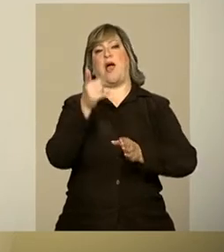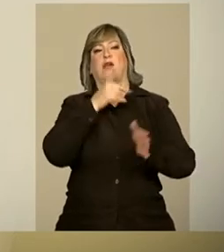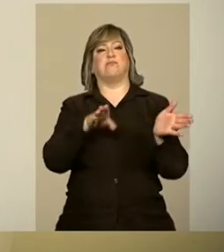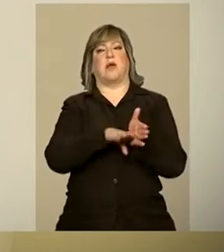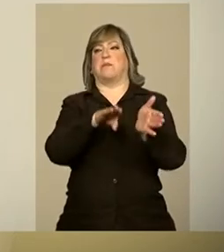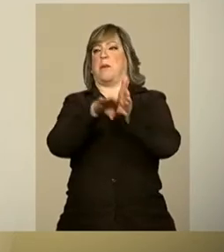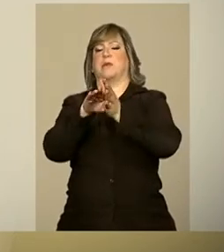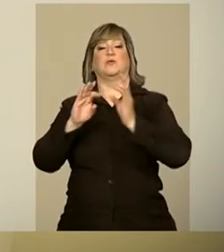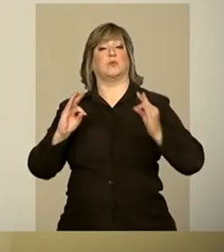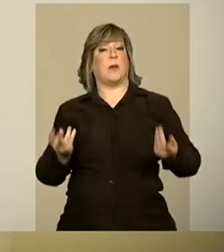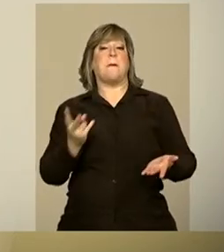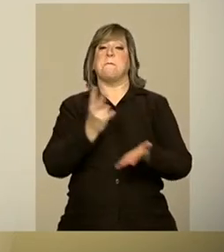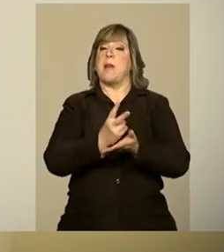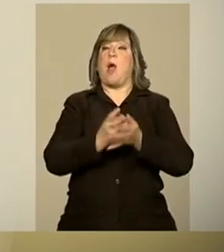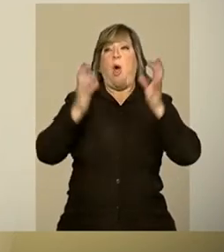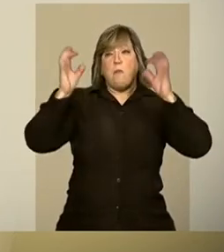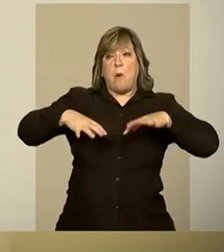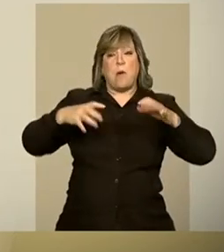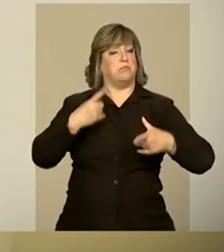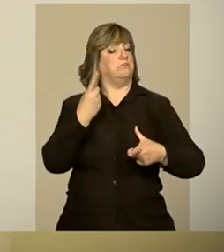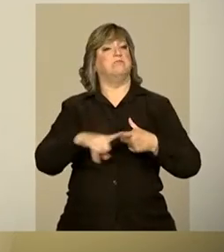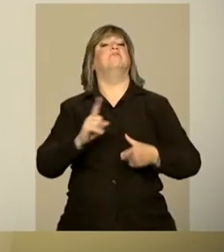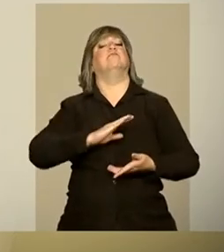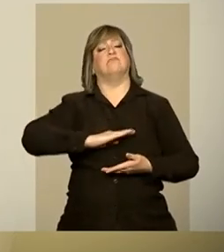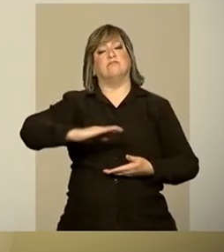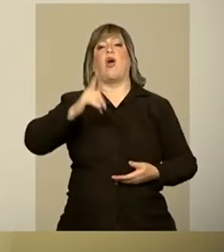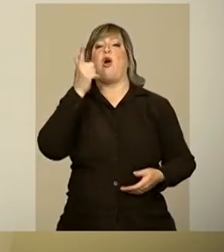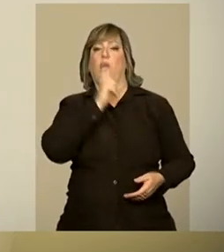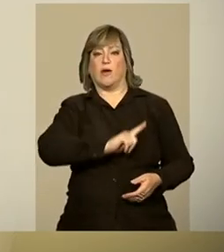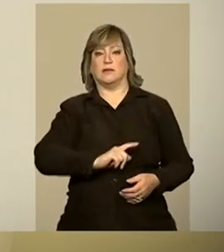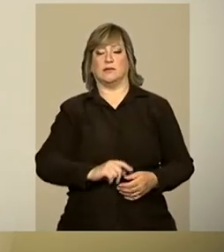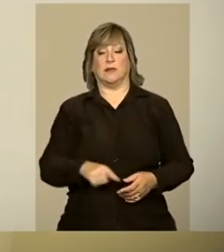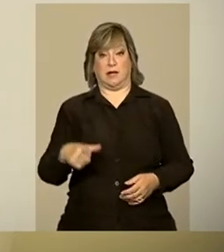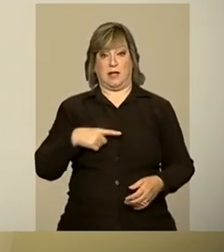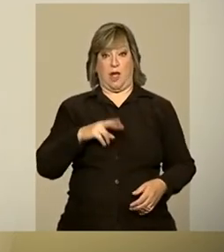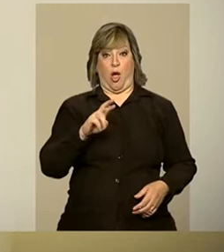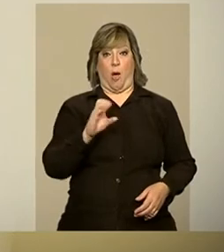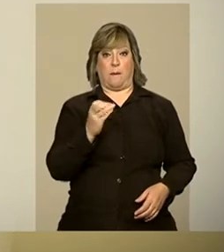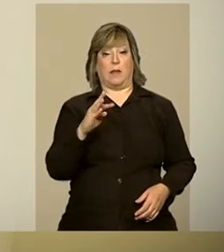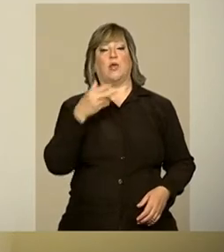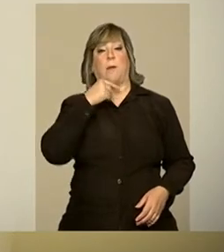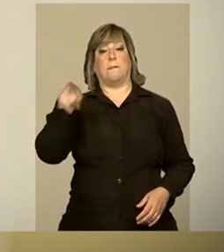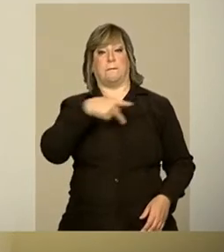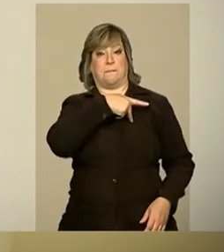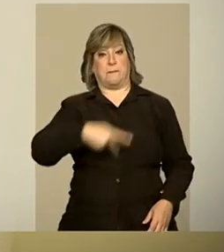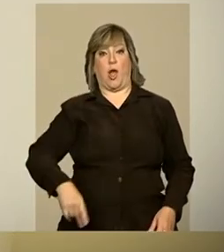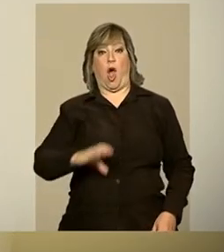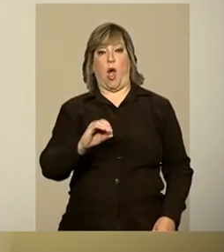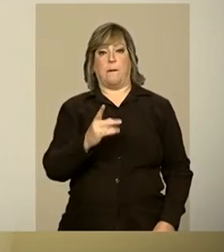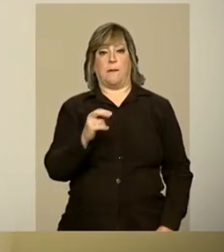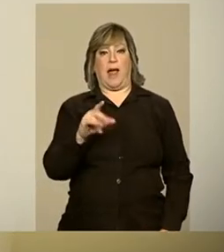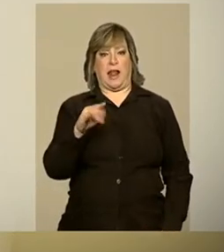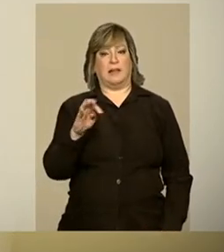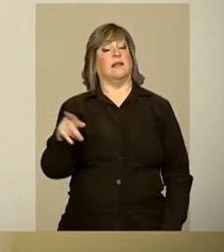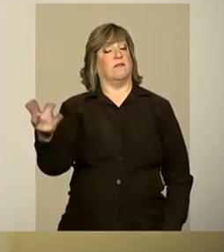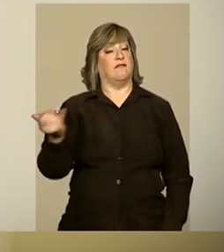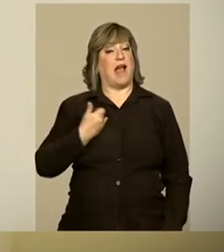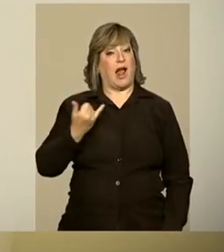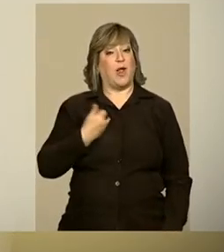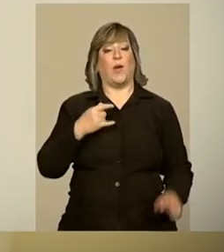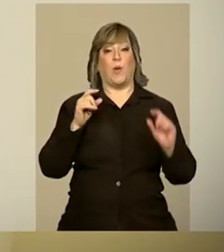lugares, mesmo debaixo de chuva forte. O Roberto Tebaldi, presidente lá da Cooperlat, contou para a gente